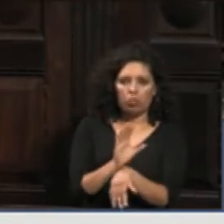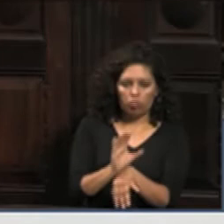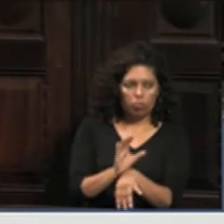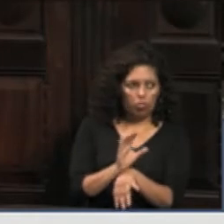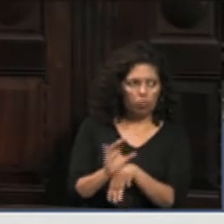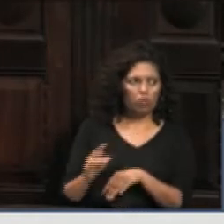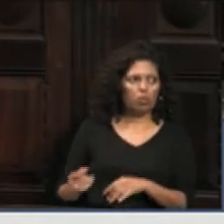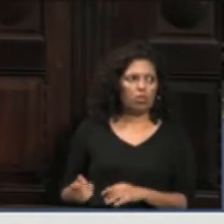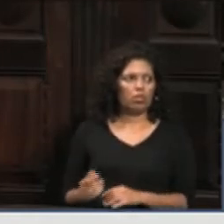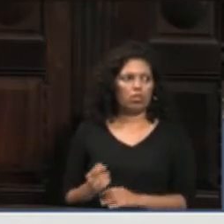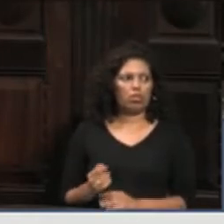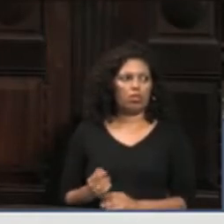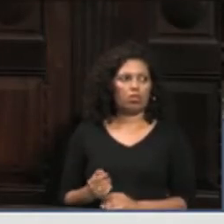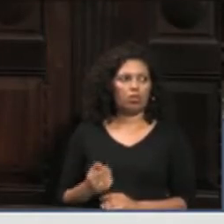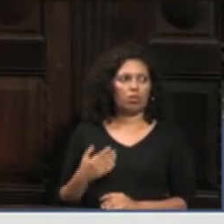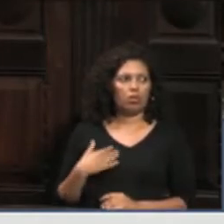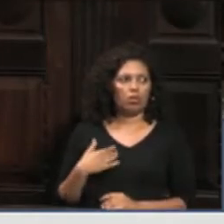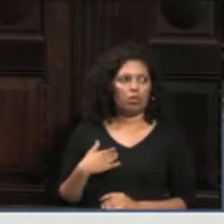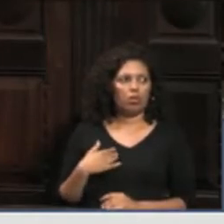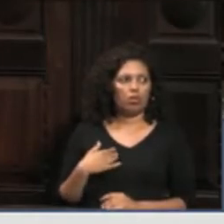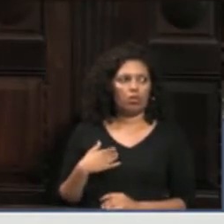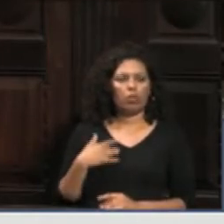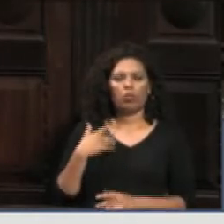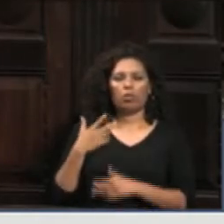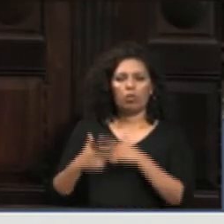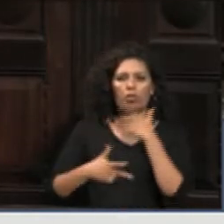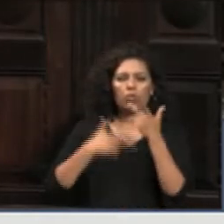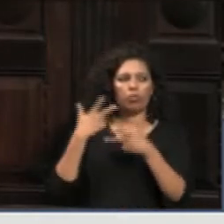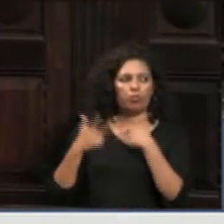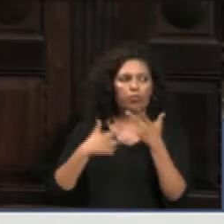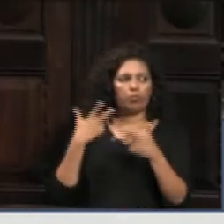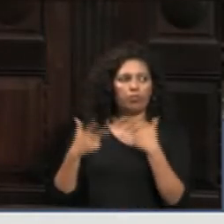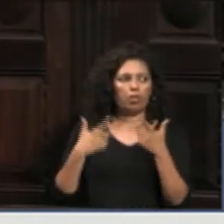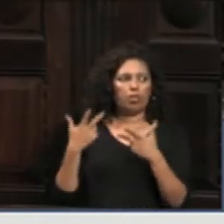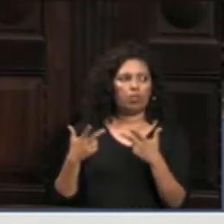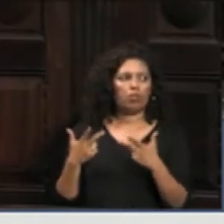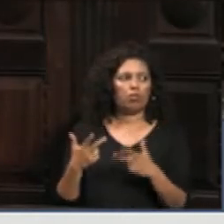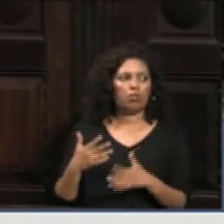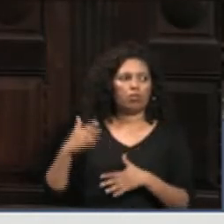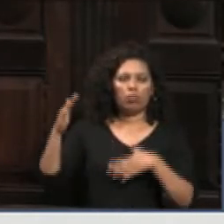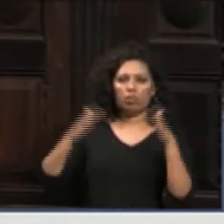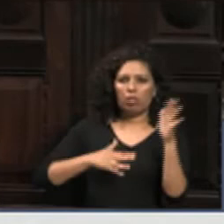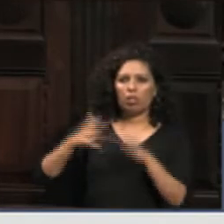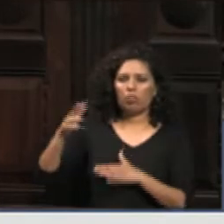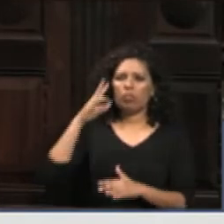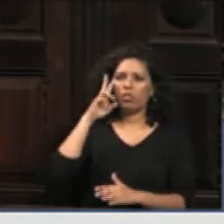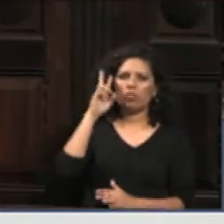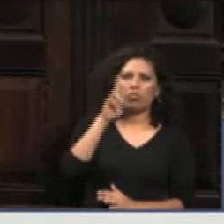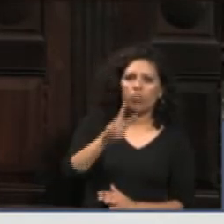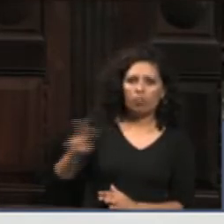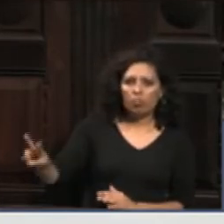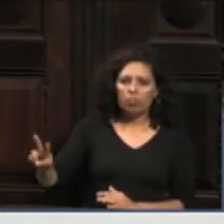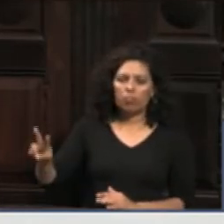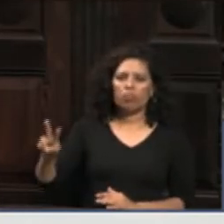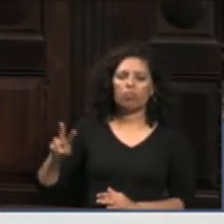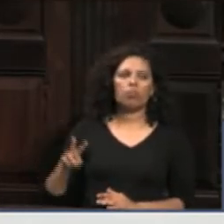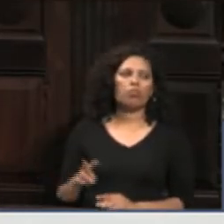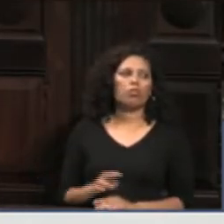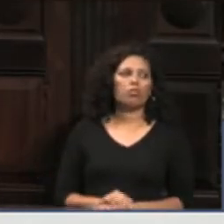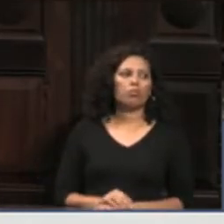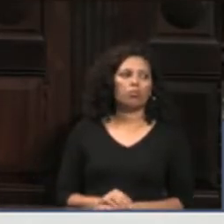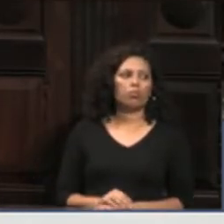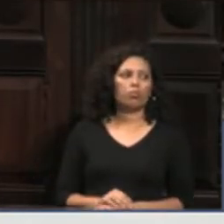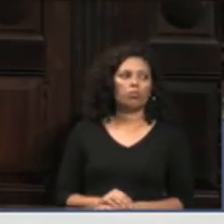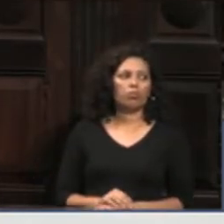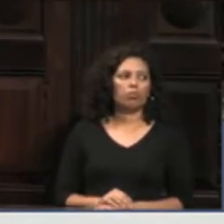Vossa Excelência, eu até tenho uma crítica, eu vejo ela paradoxal muitas vezes, onde no artigo 5º todos são iguais perante a lei,